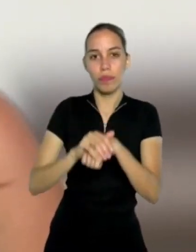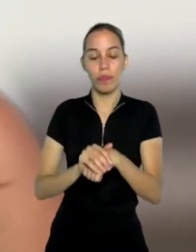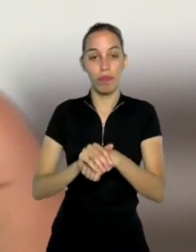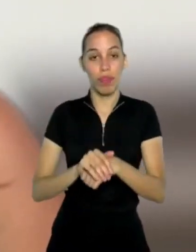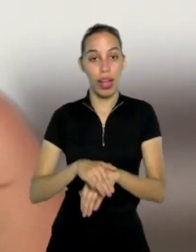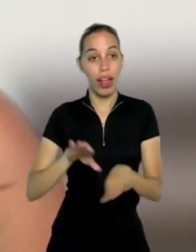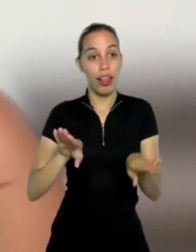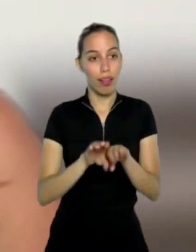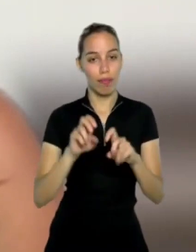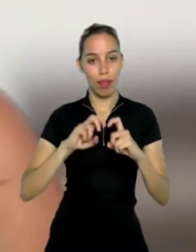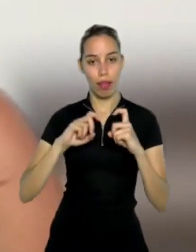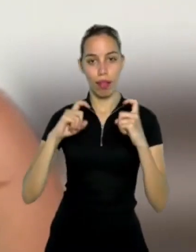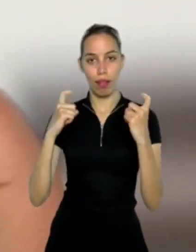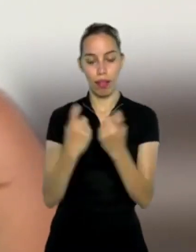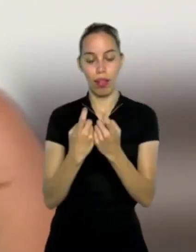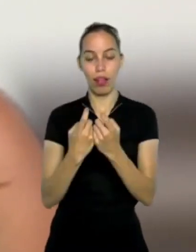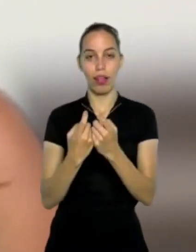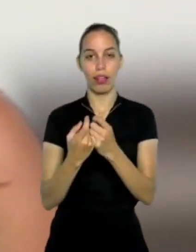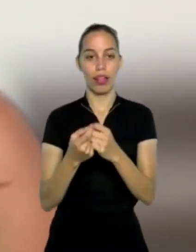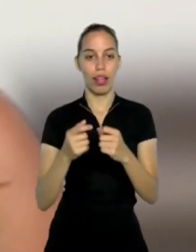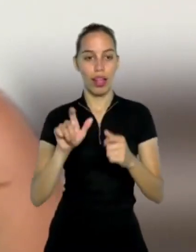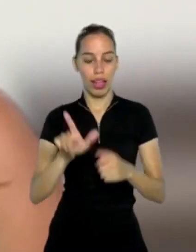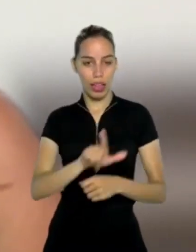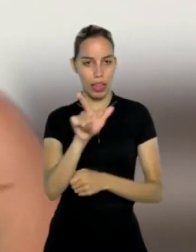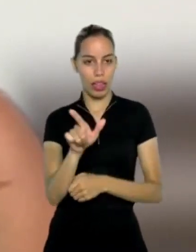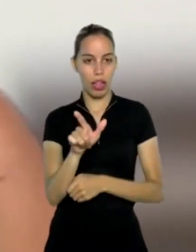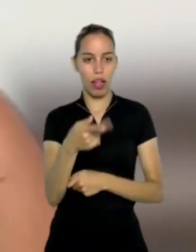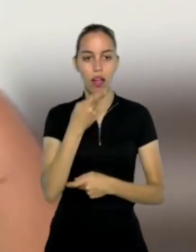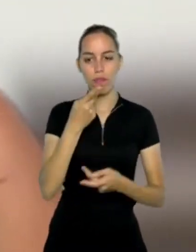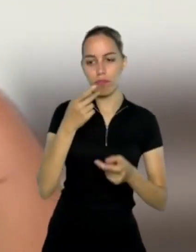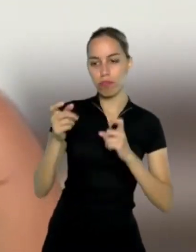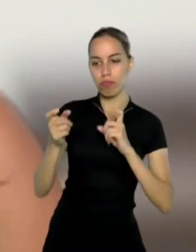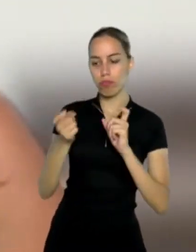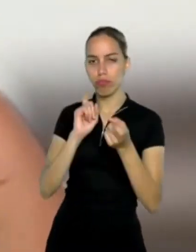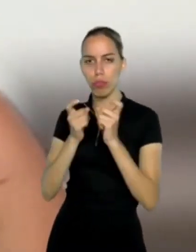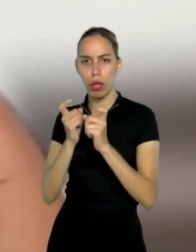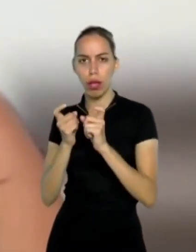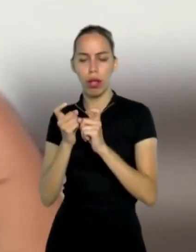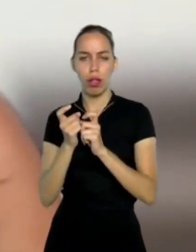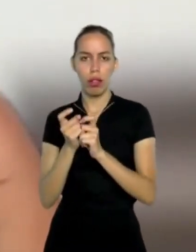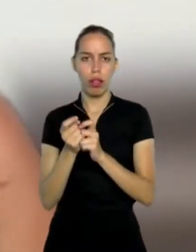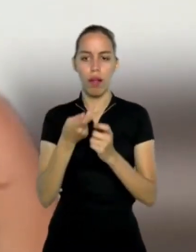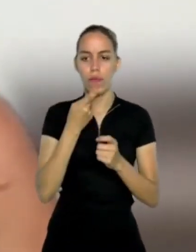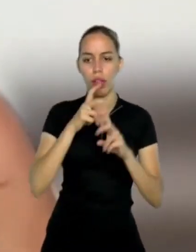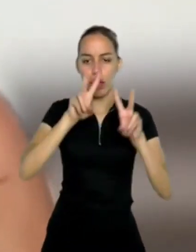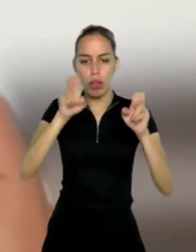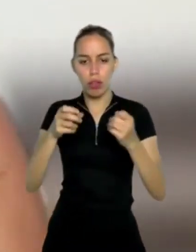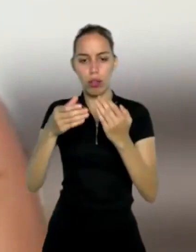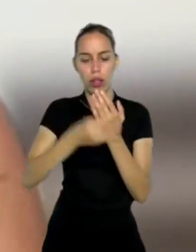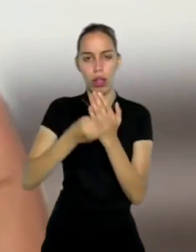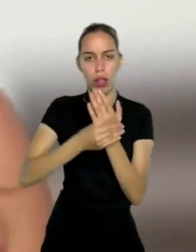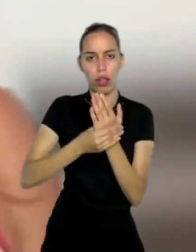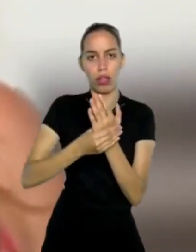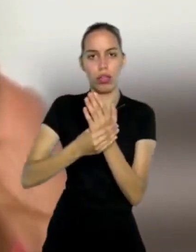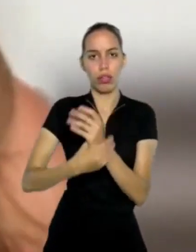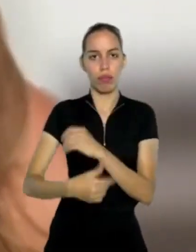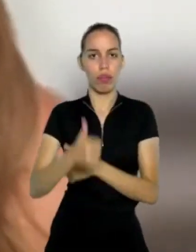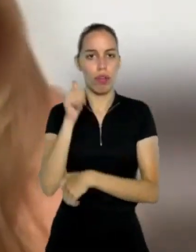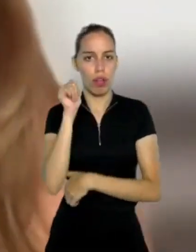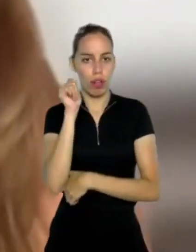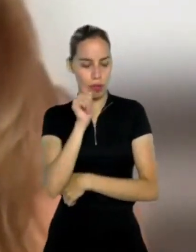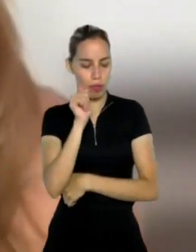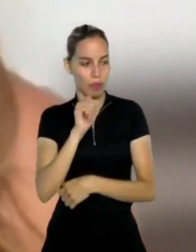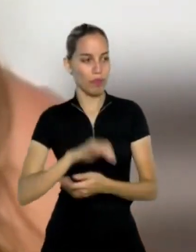Rosas Literárias, que discute e divulga literatura de autoria feminina. E, Júnia, que bela trajetória.